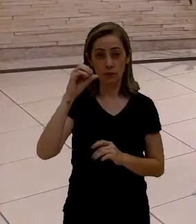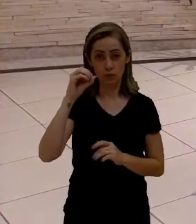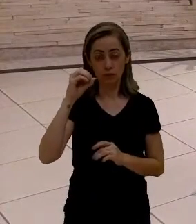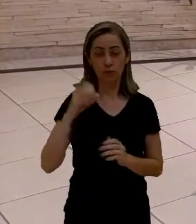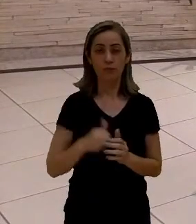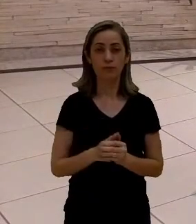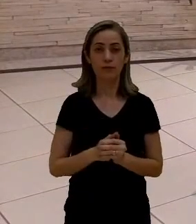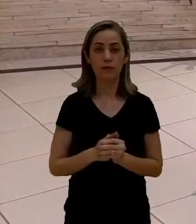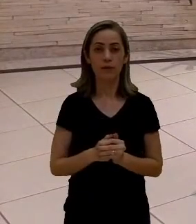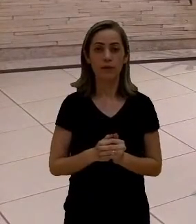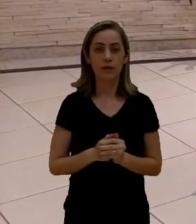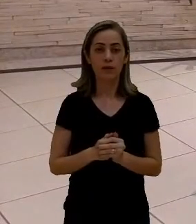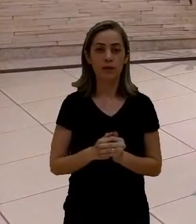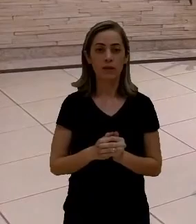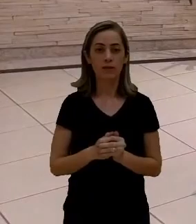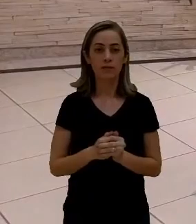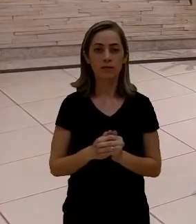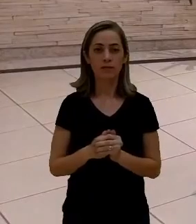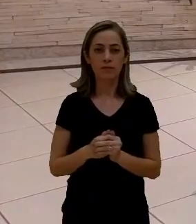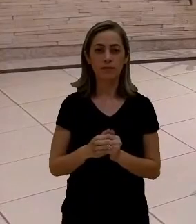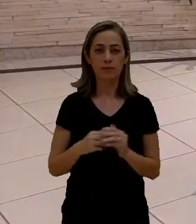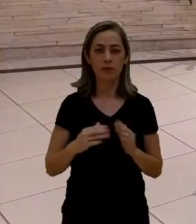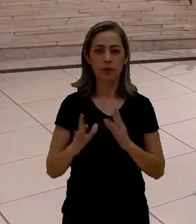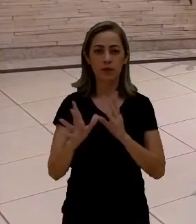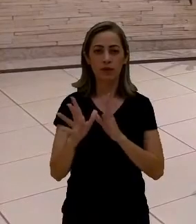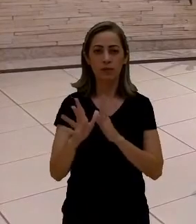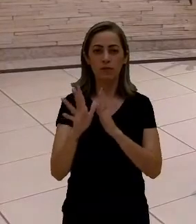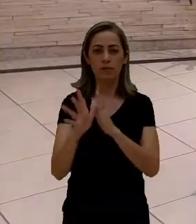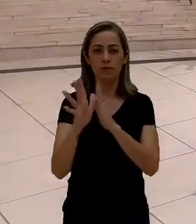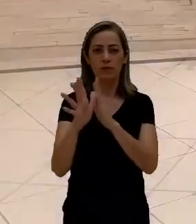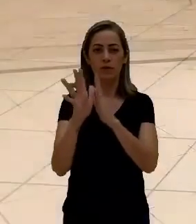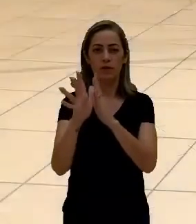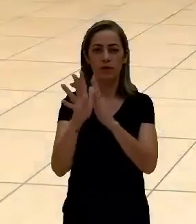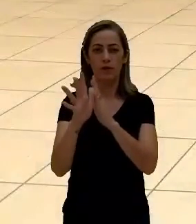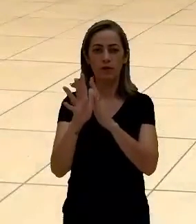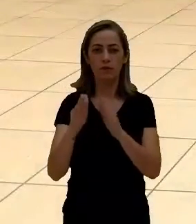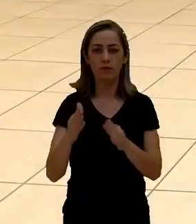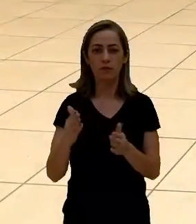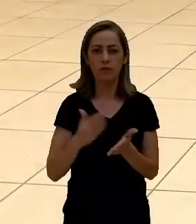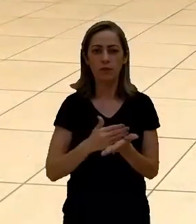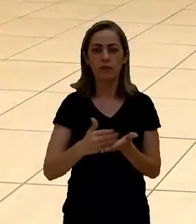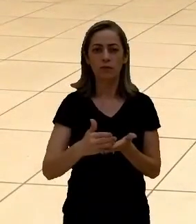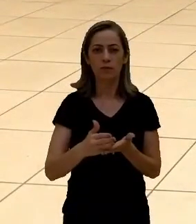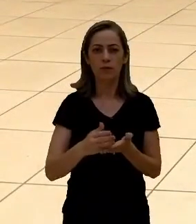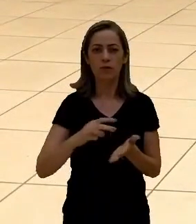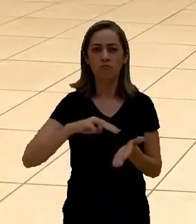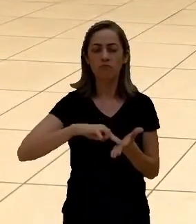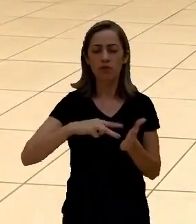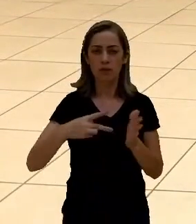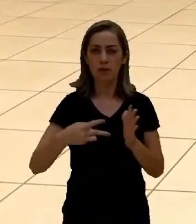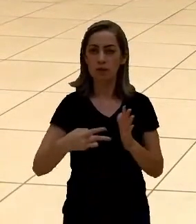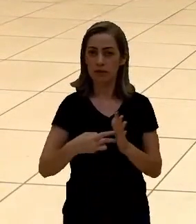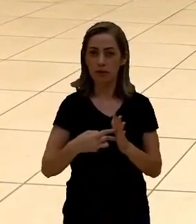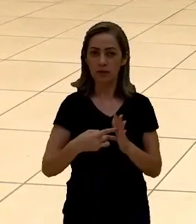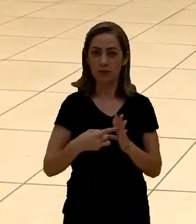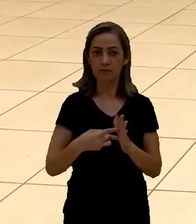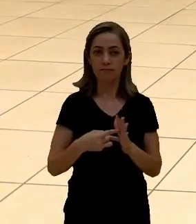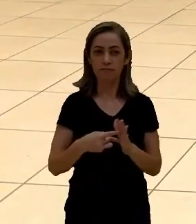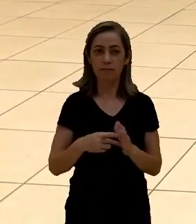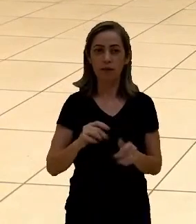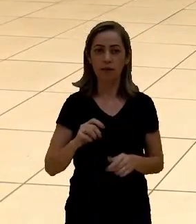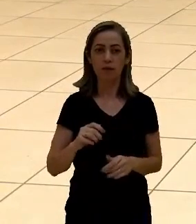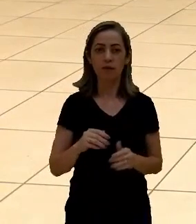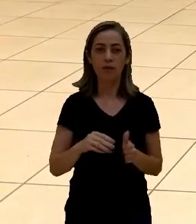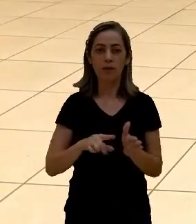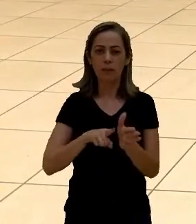a prião de entrada o significado o sentido da processão de entrada e eu gostaria de aproveitar essa pergunta para também emendar com